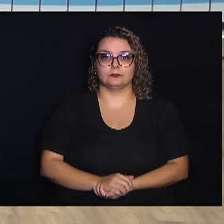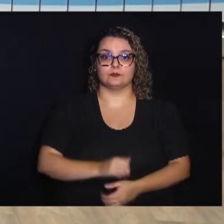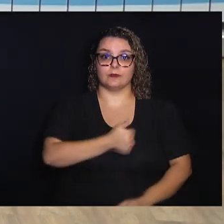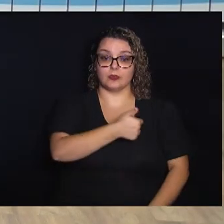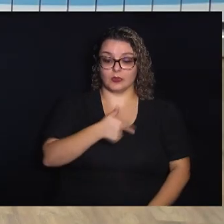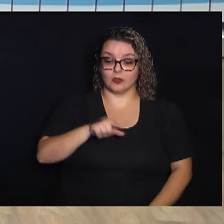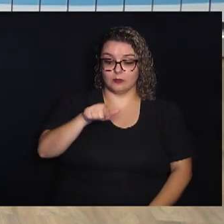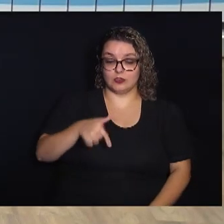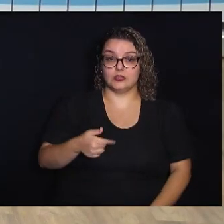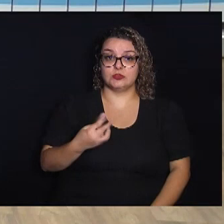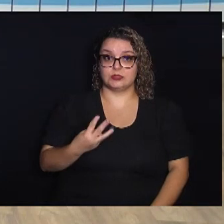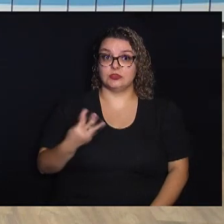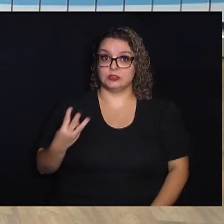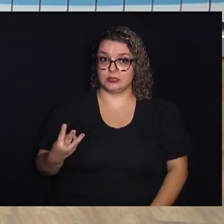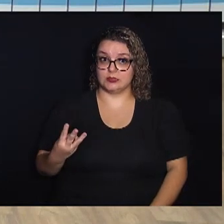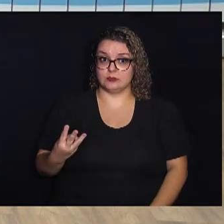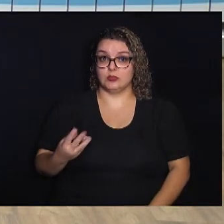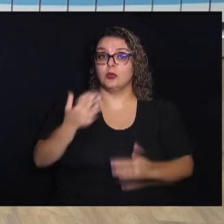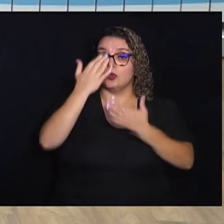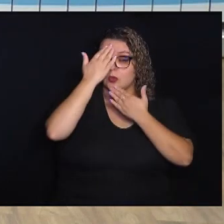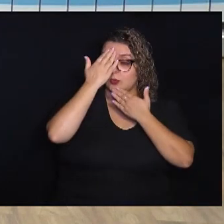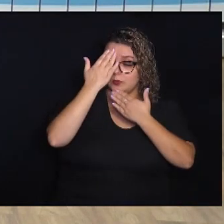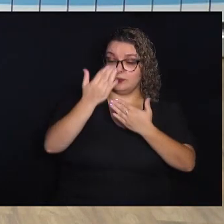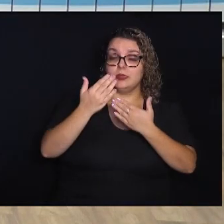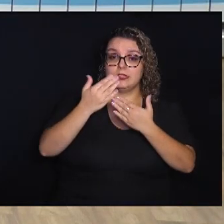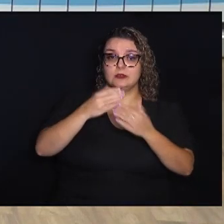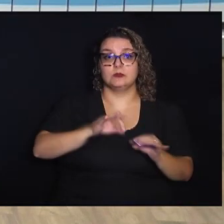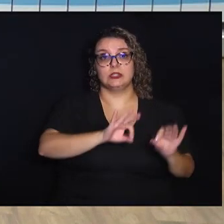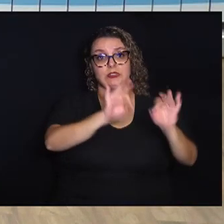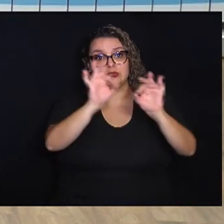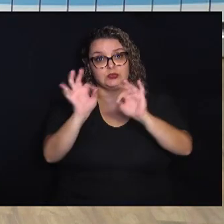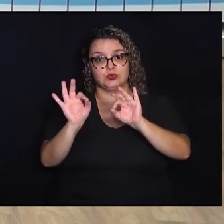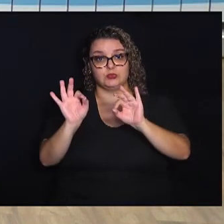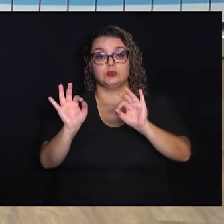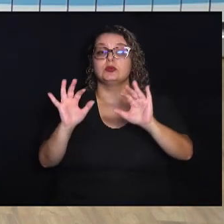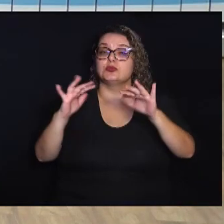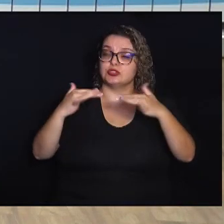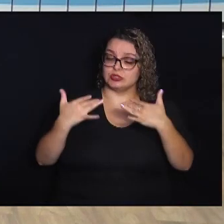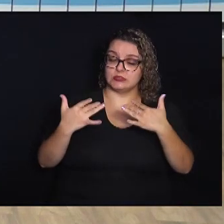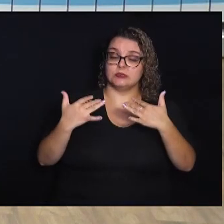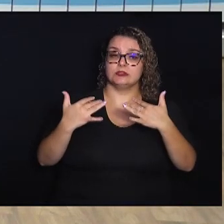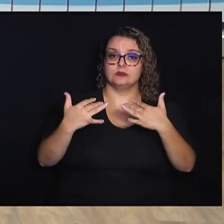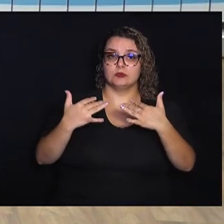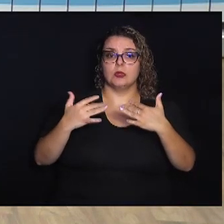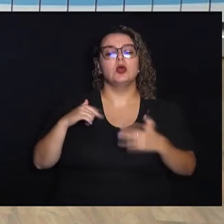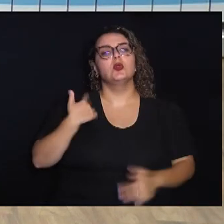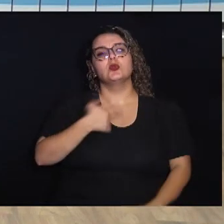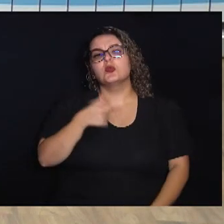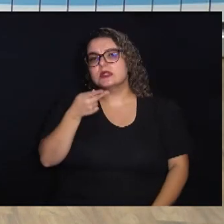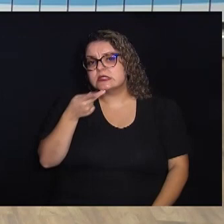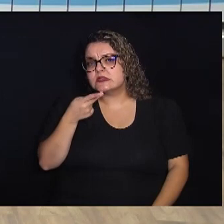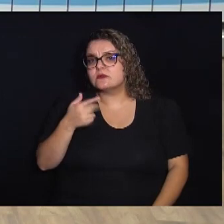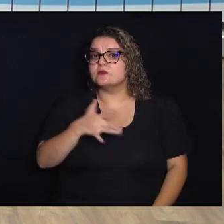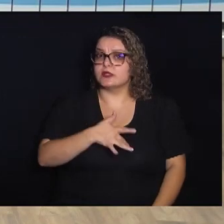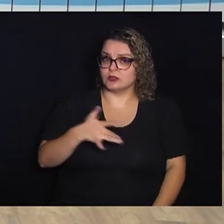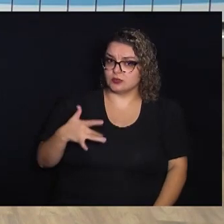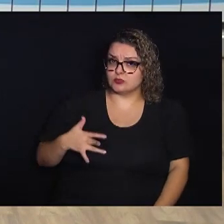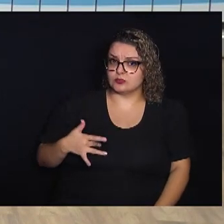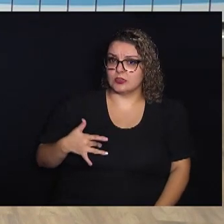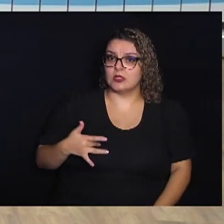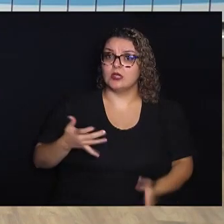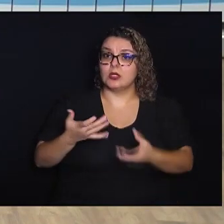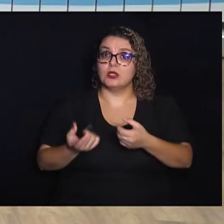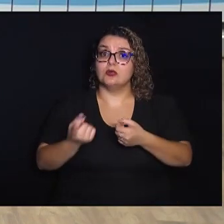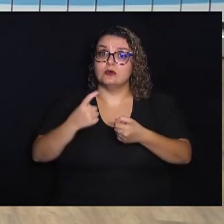12:00 mais 33 minutos. Muito obrigado pela sua companhia, pela sua audiência. A gente está falando de saúde, então eu quero voltar